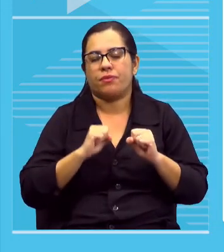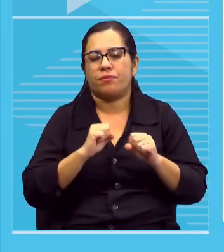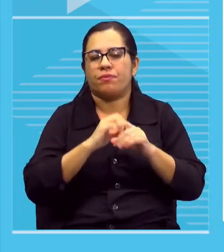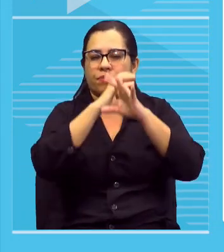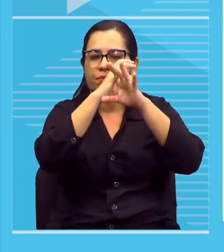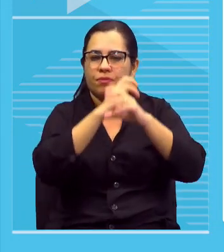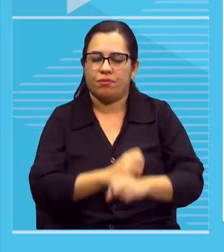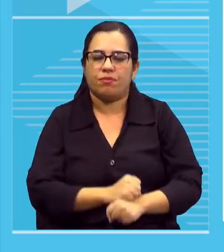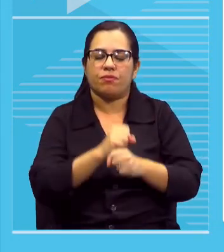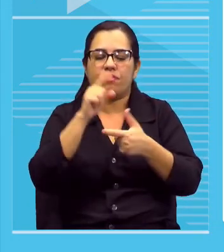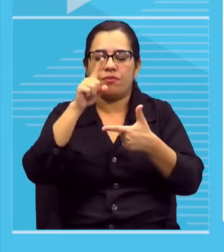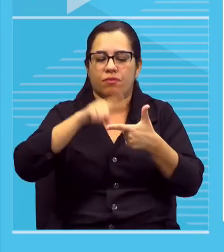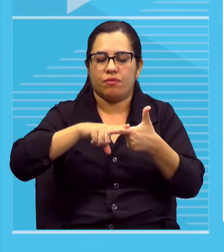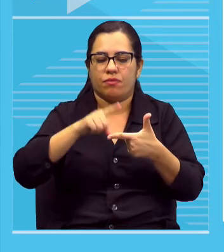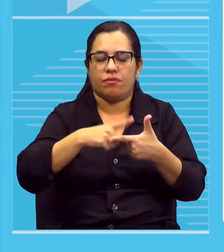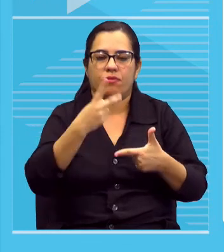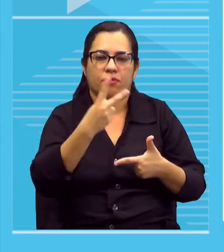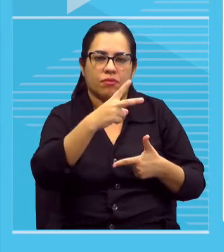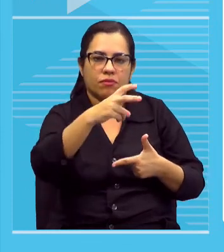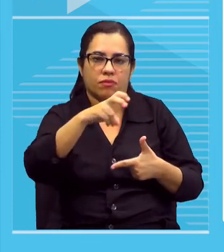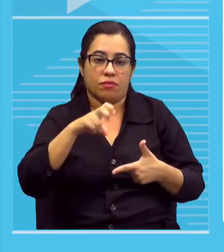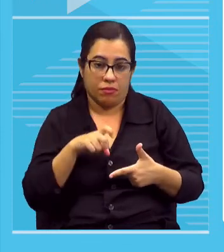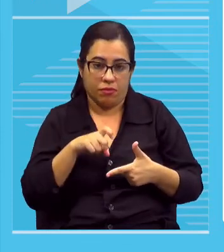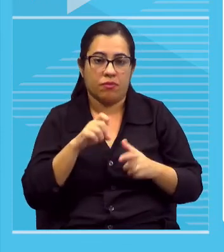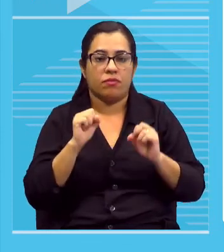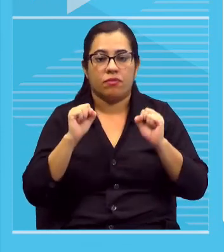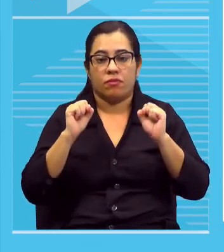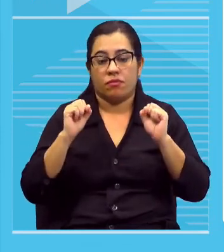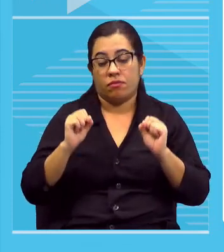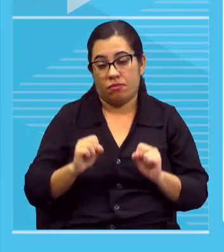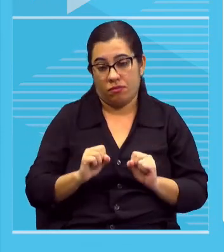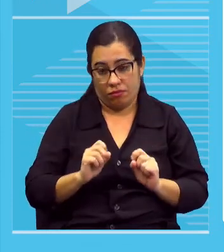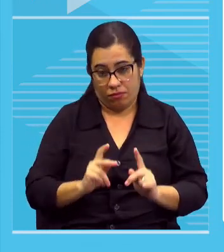né a tangente de 2x mas